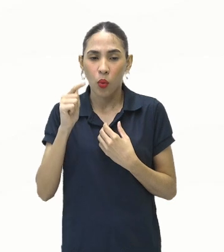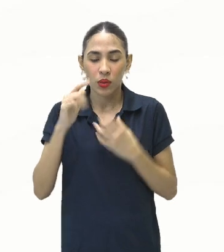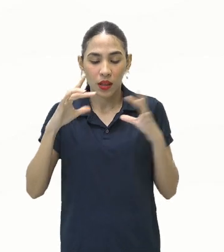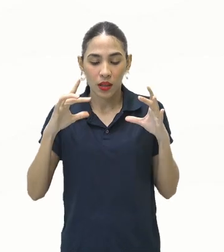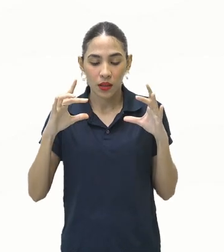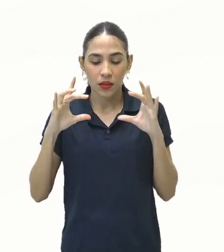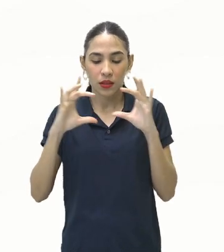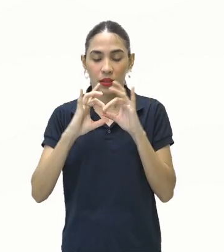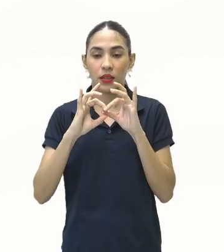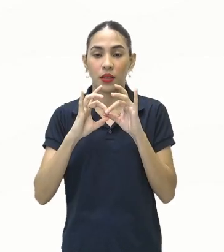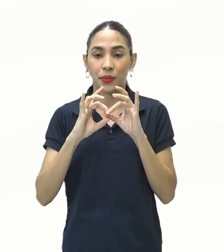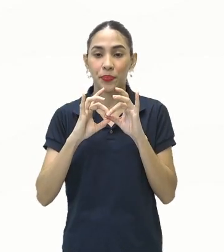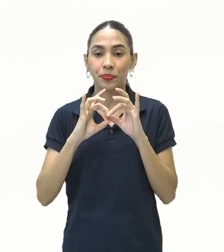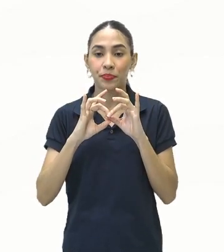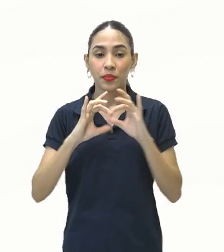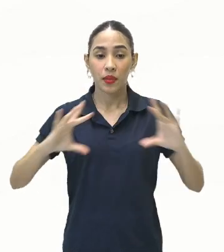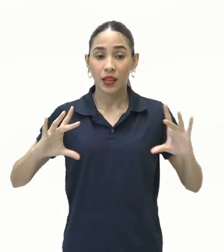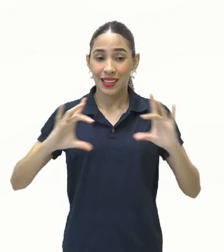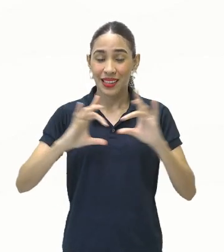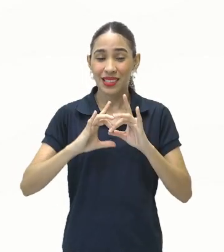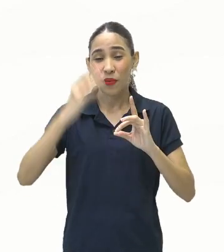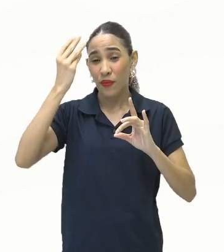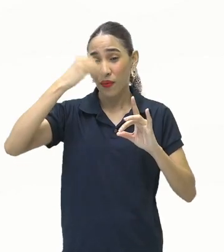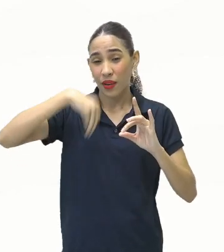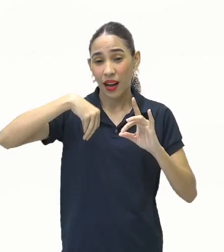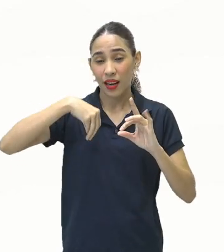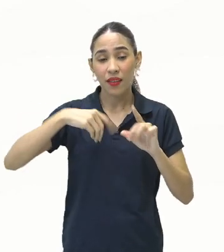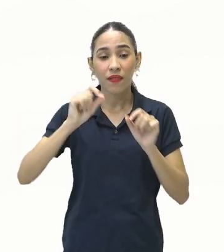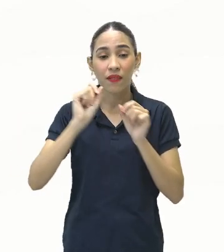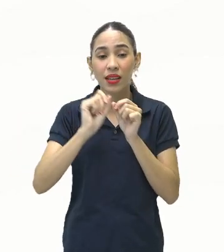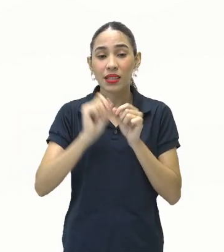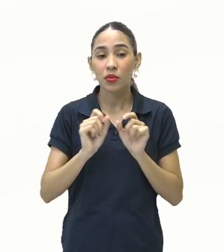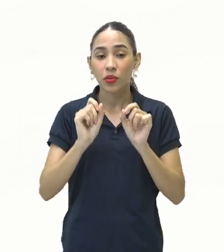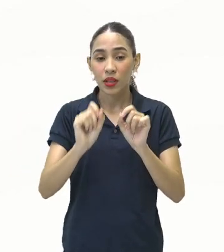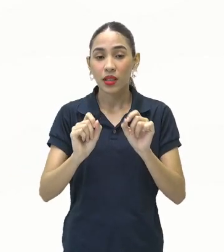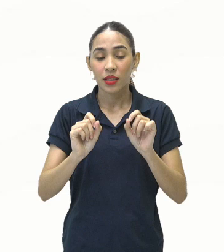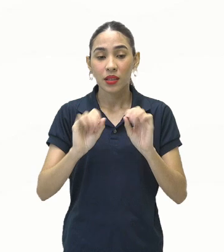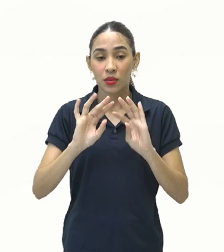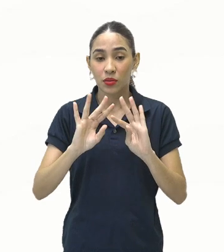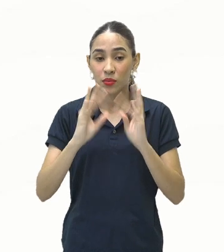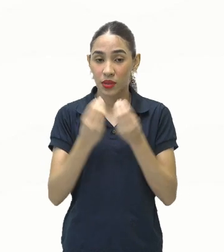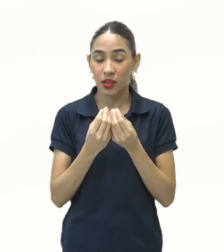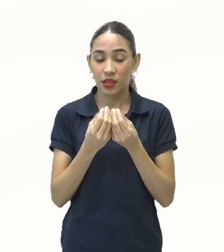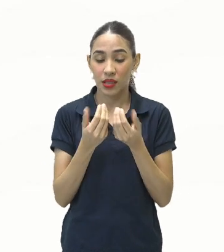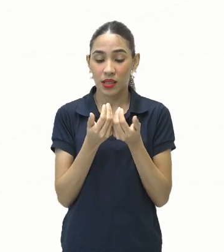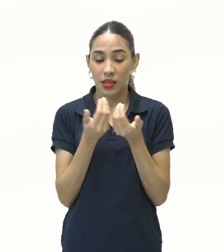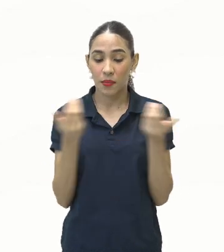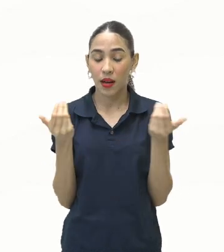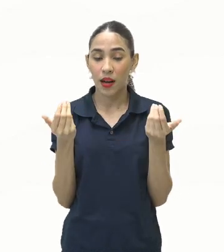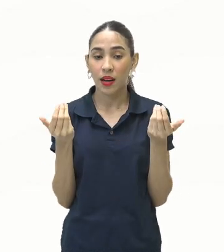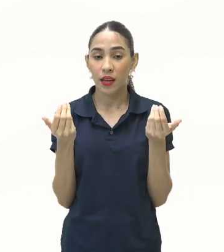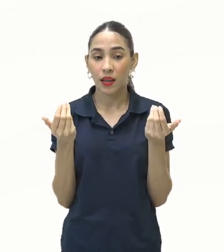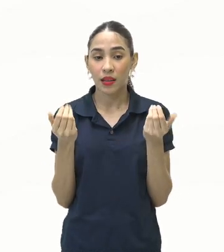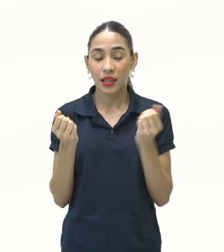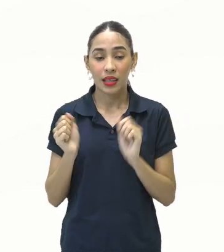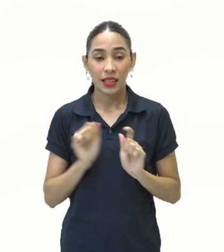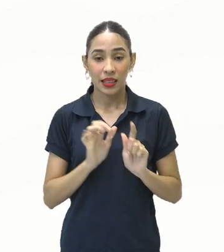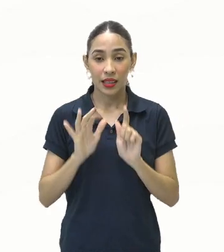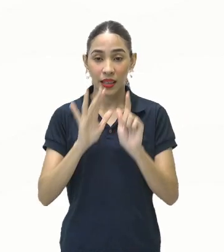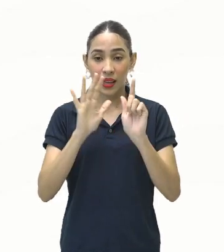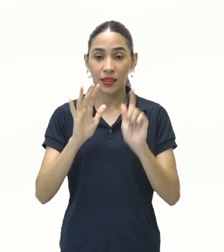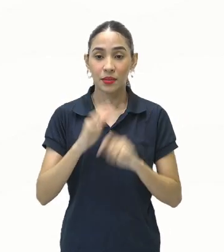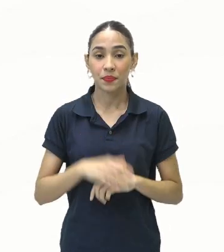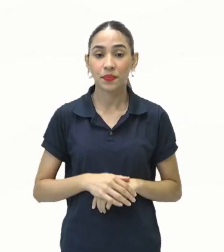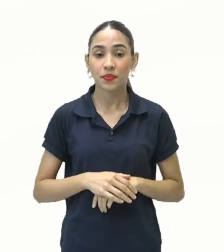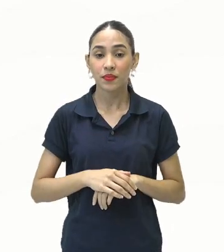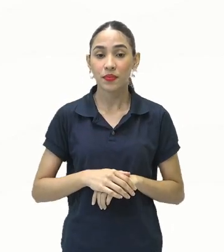ligando. Essa ligação é fraca, fazendo com que esses compostos se separem e fiquem em forma de gás.